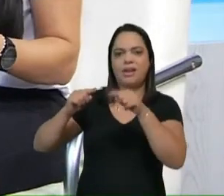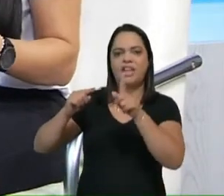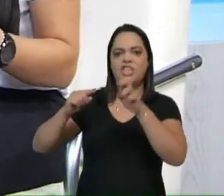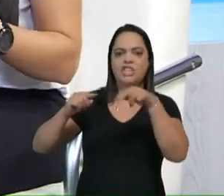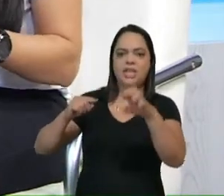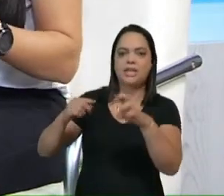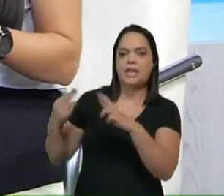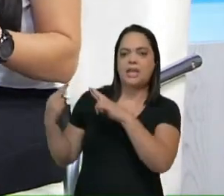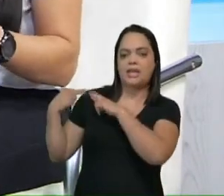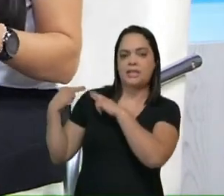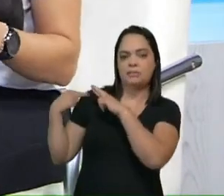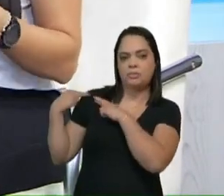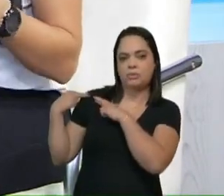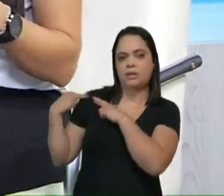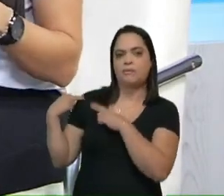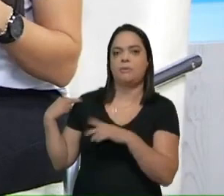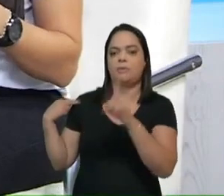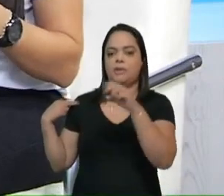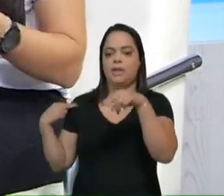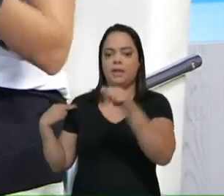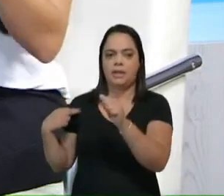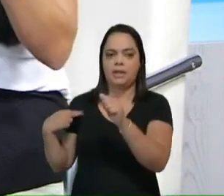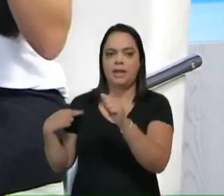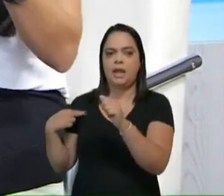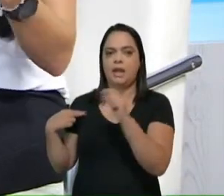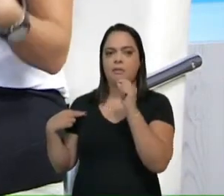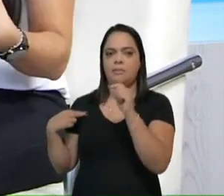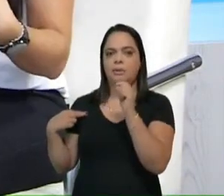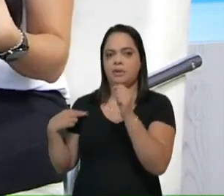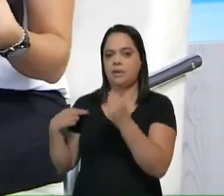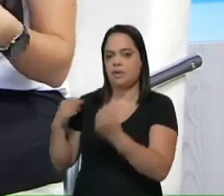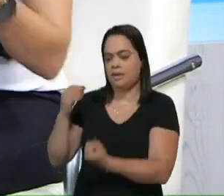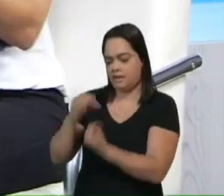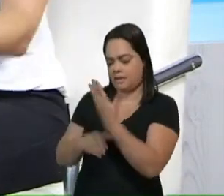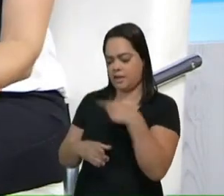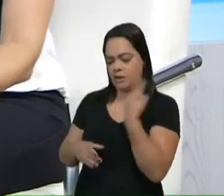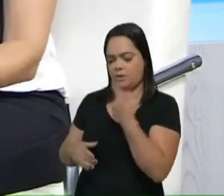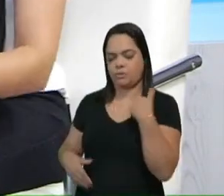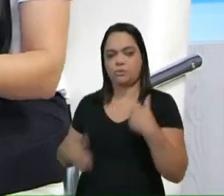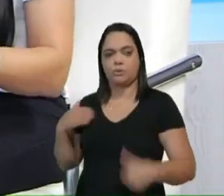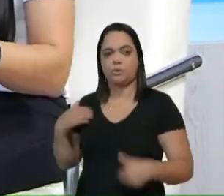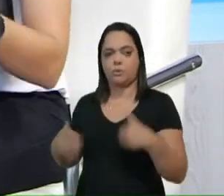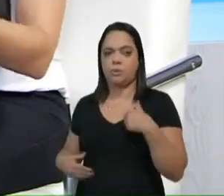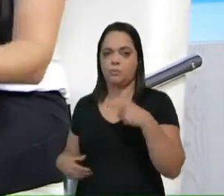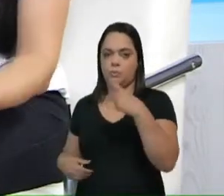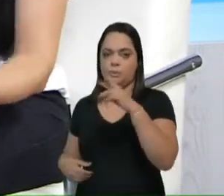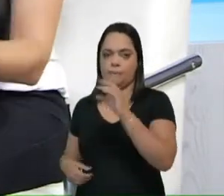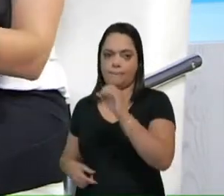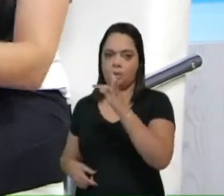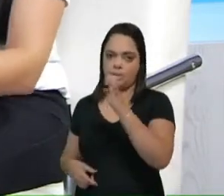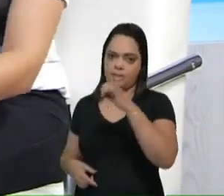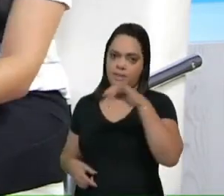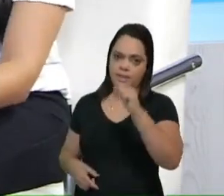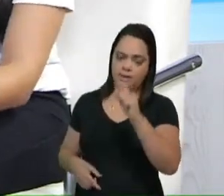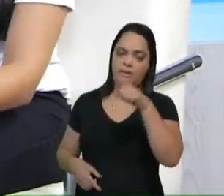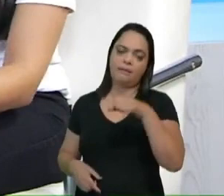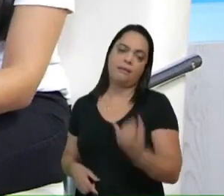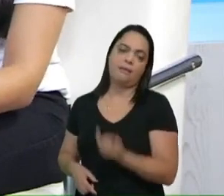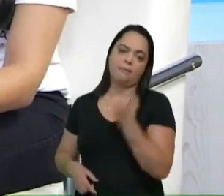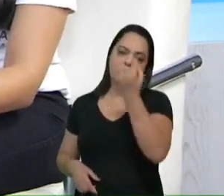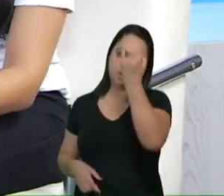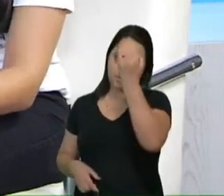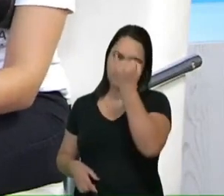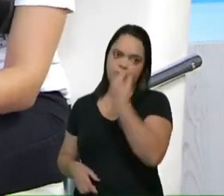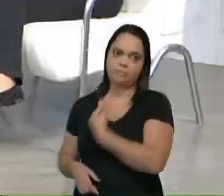informação no DNA para ser confeccionado dentro do nosso corpo uma proteína que é muito importante pra sobrevivência do